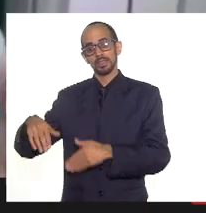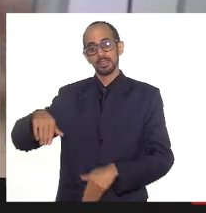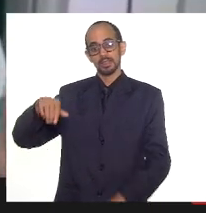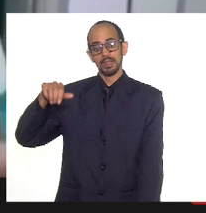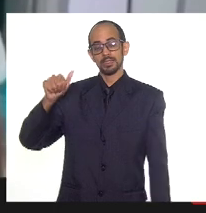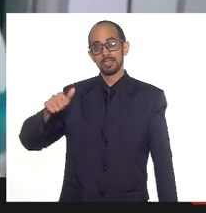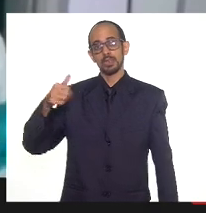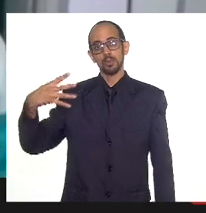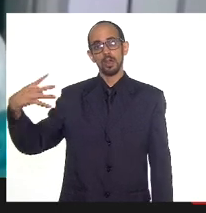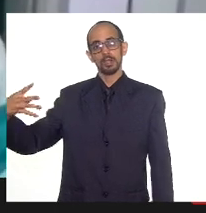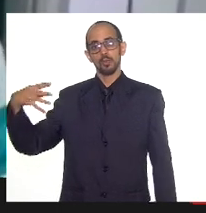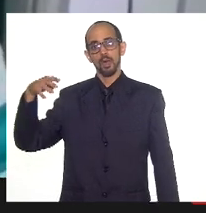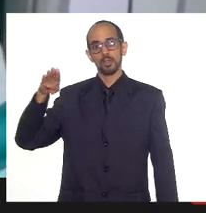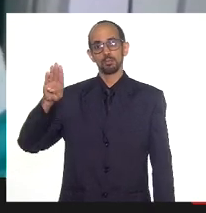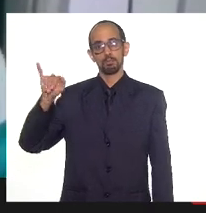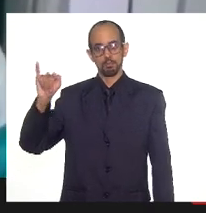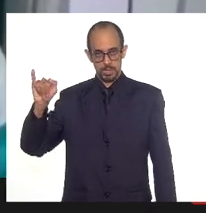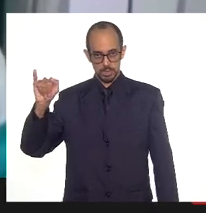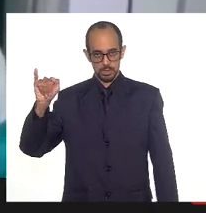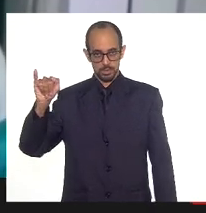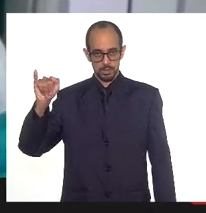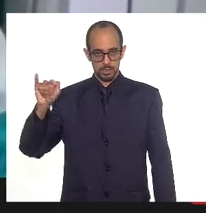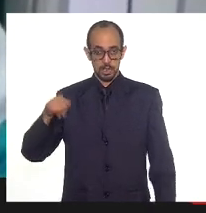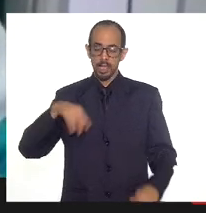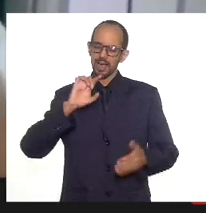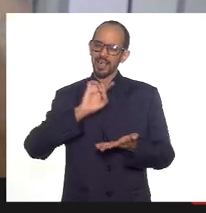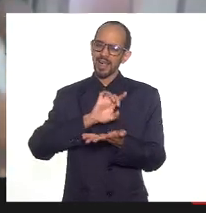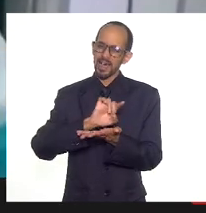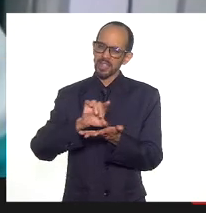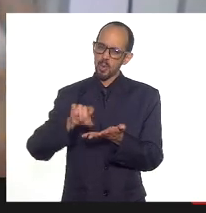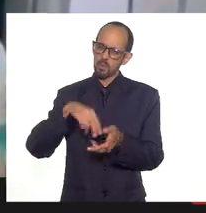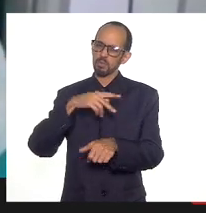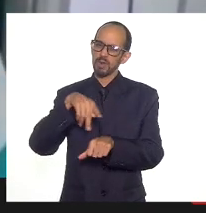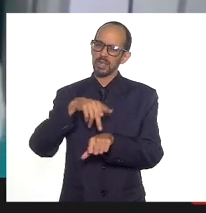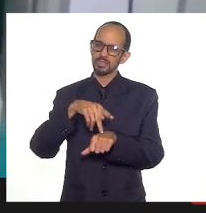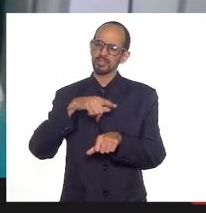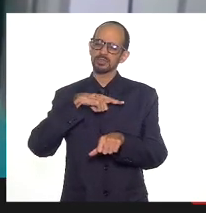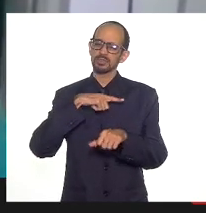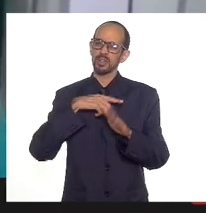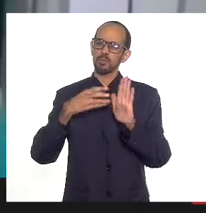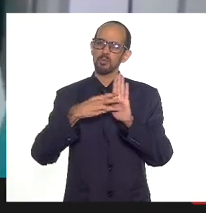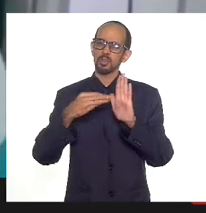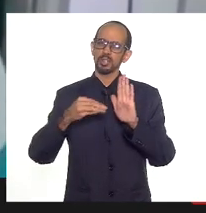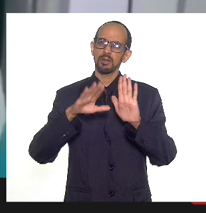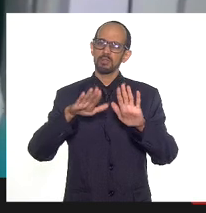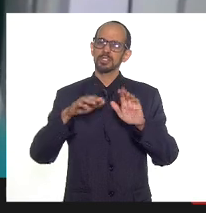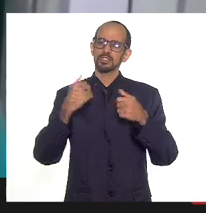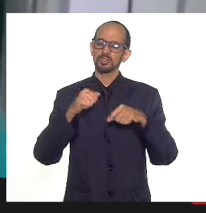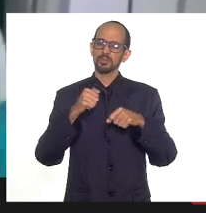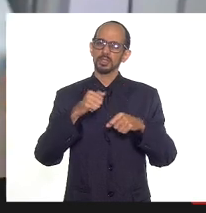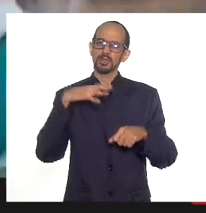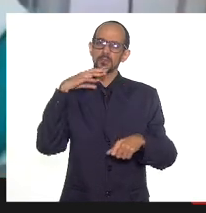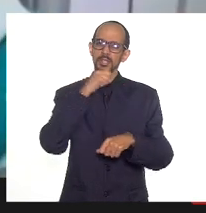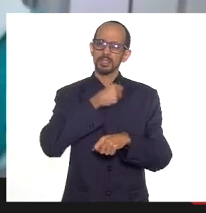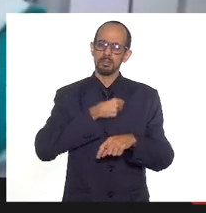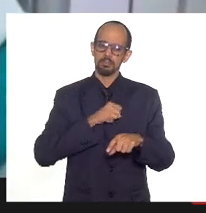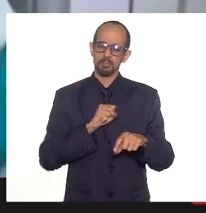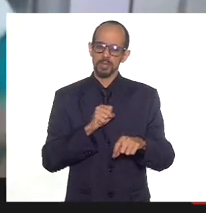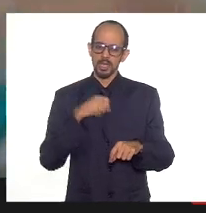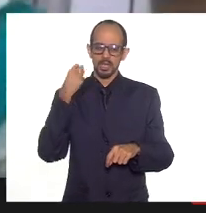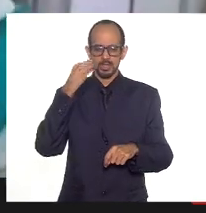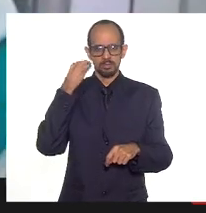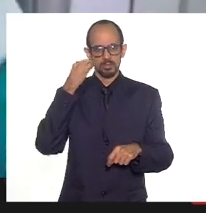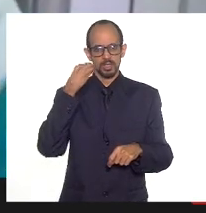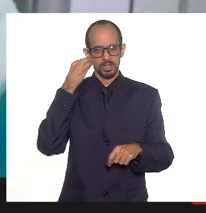Cada país tem seu modelo, as suas especificidades, mas é preciso também considerar O que, que outras experiências, guardadas